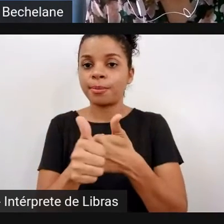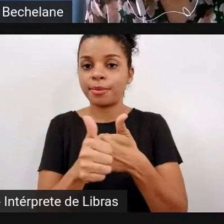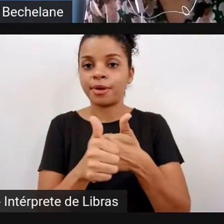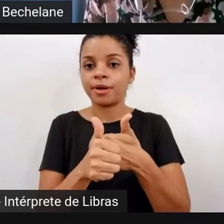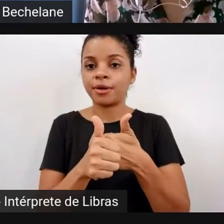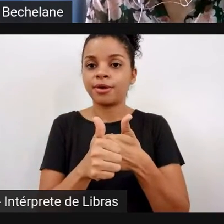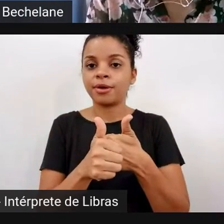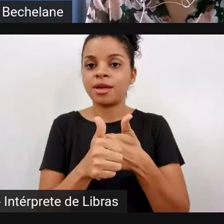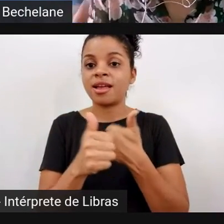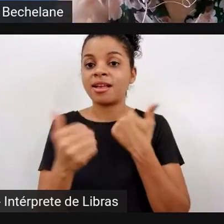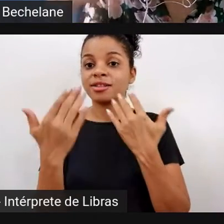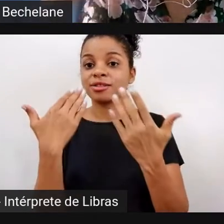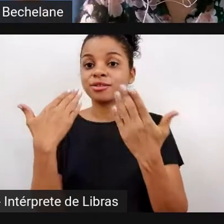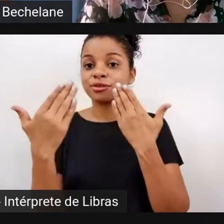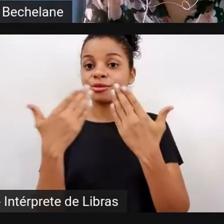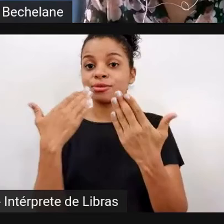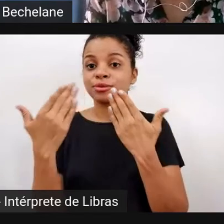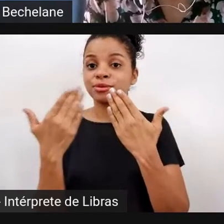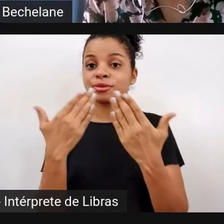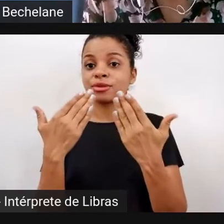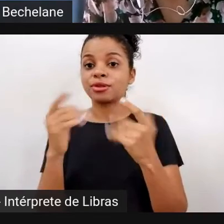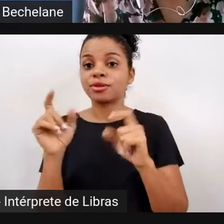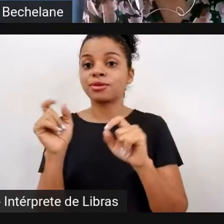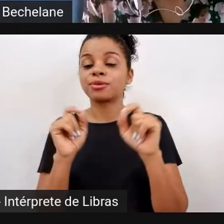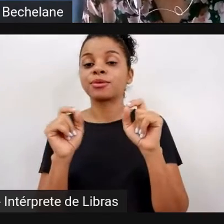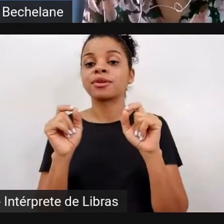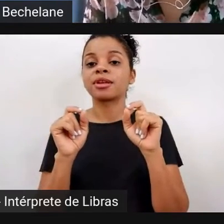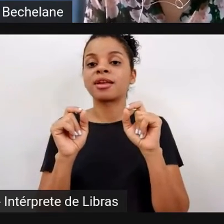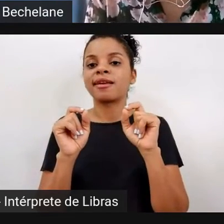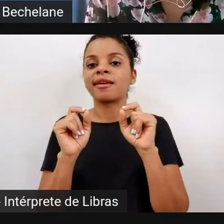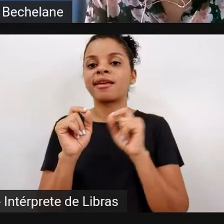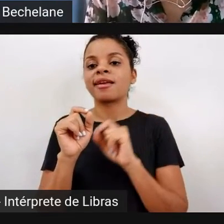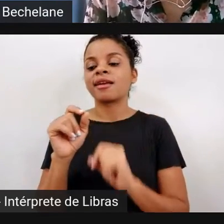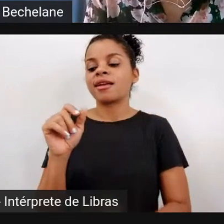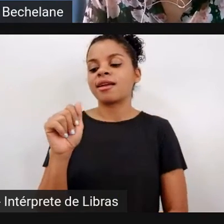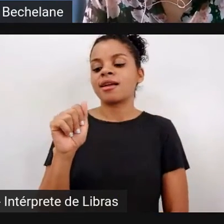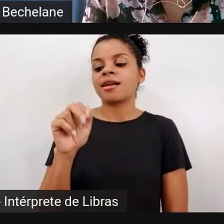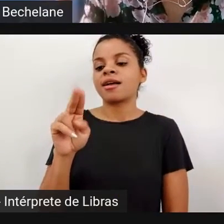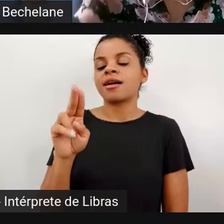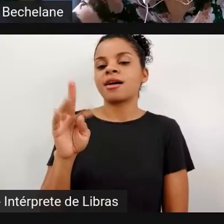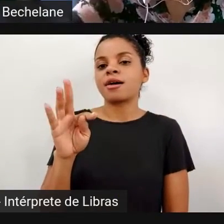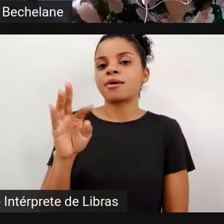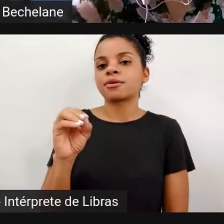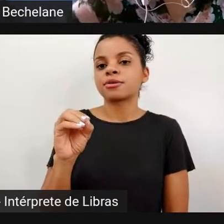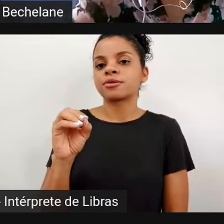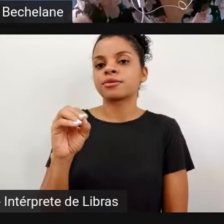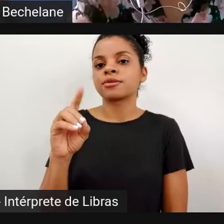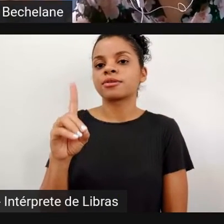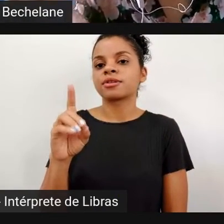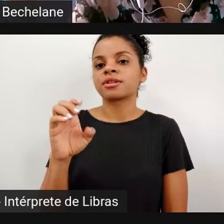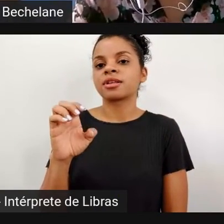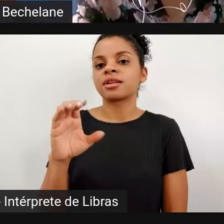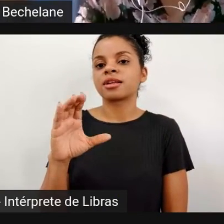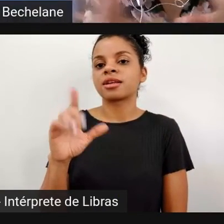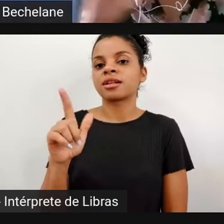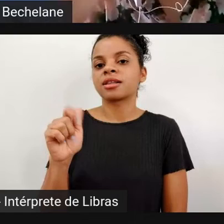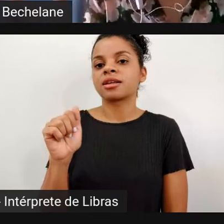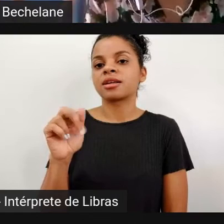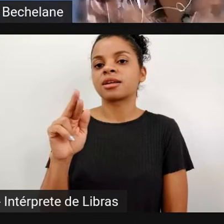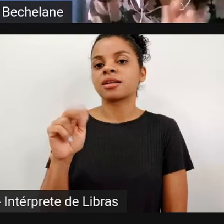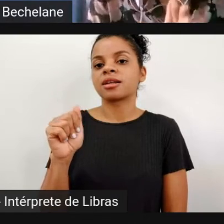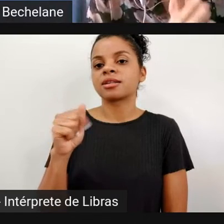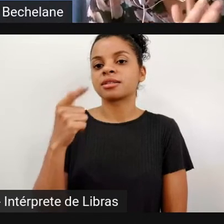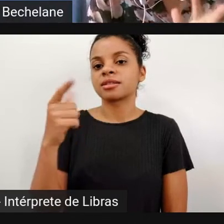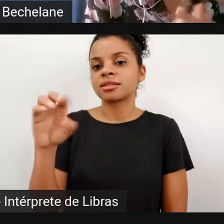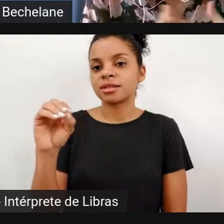sobre a polêmica, né, da autodeclaração racial de parlamentares e candidatos não